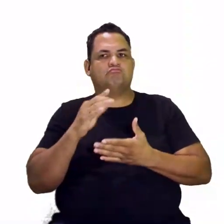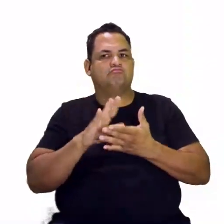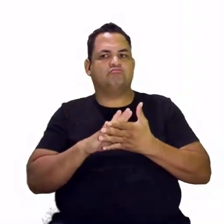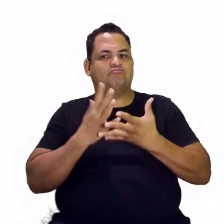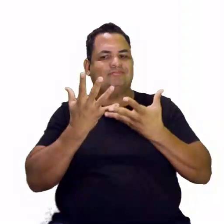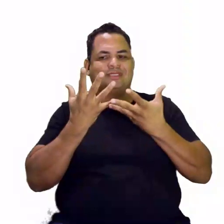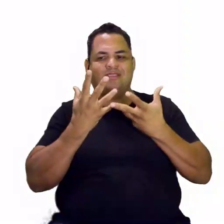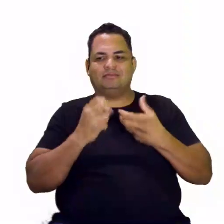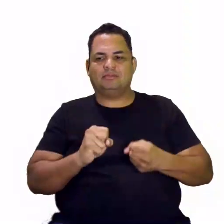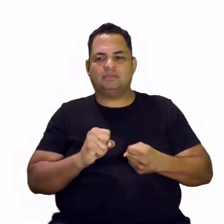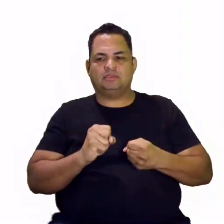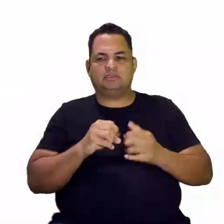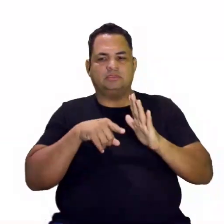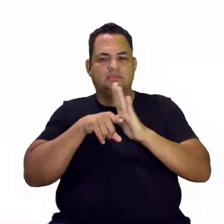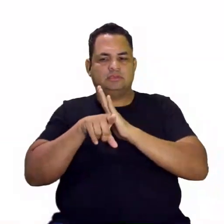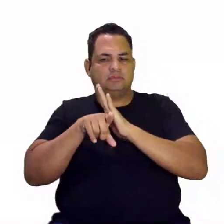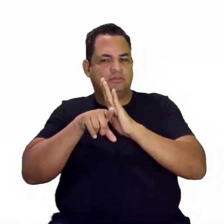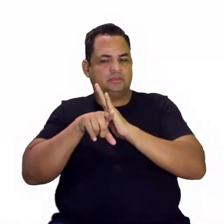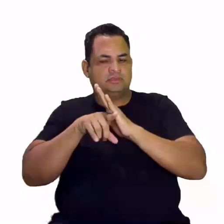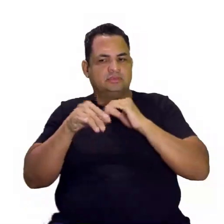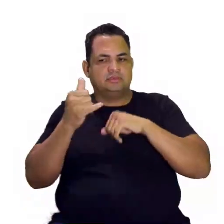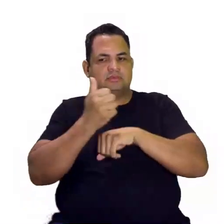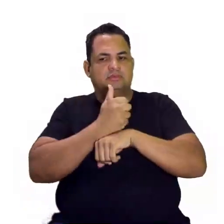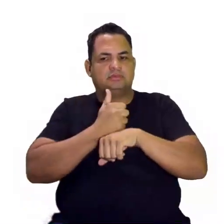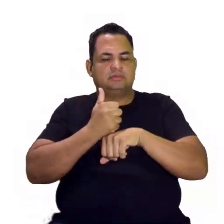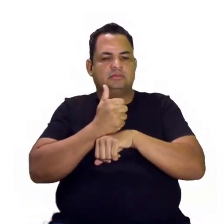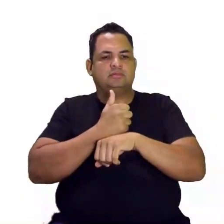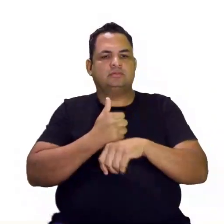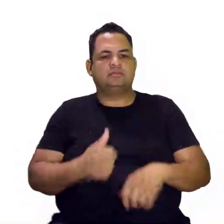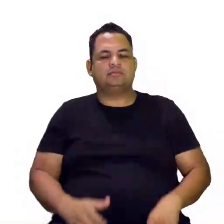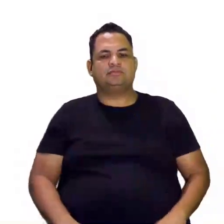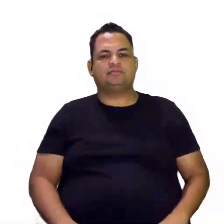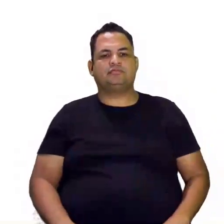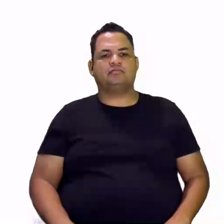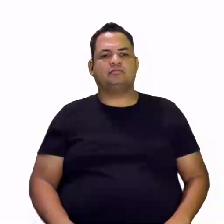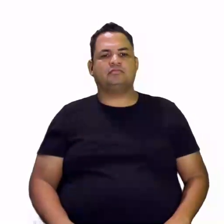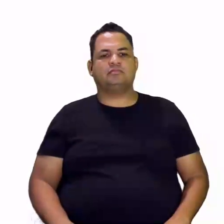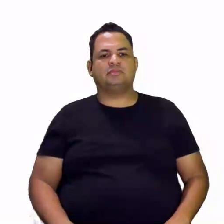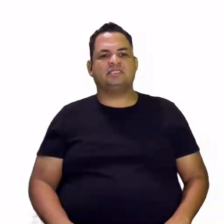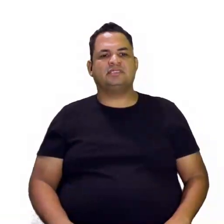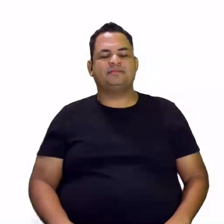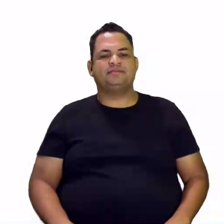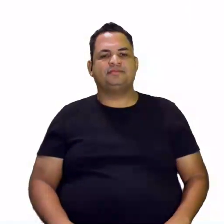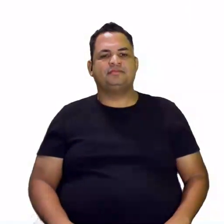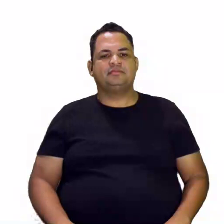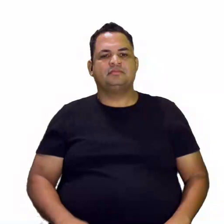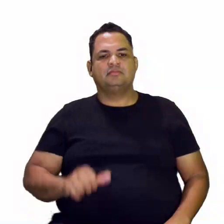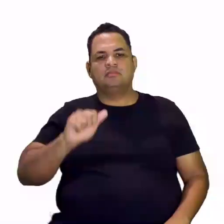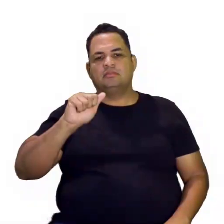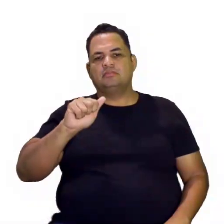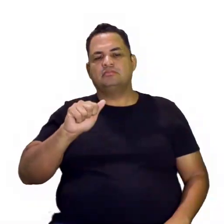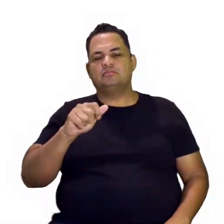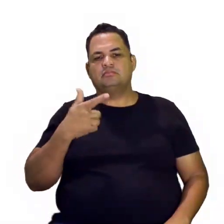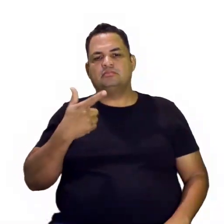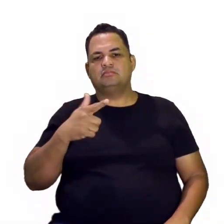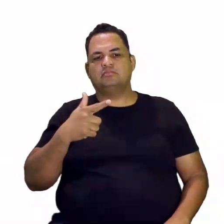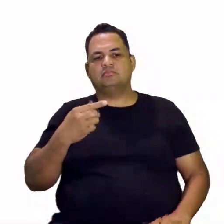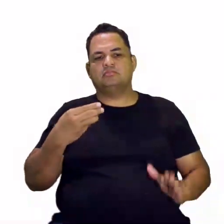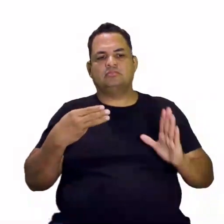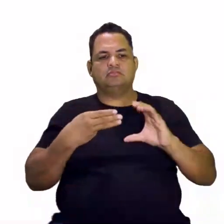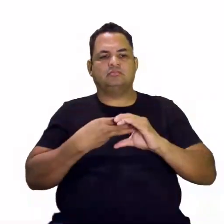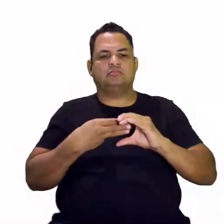tem um consenso. Olha lá. Acelular, esse A, ele